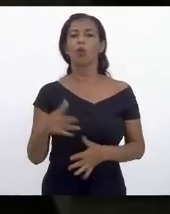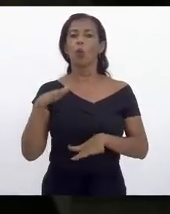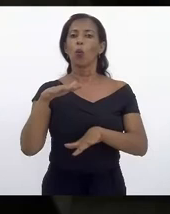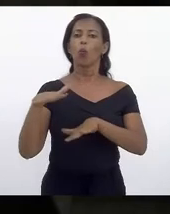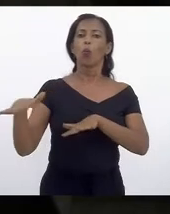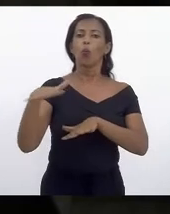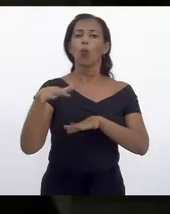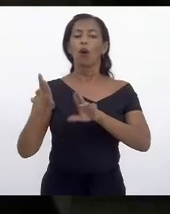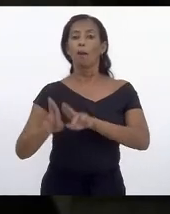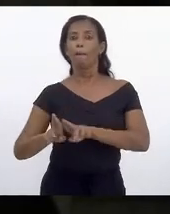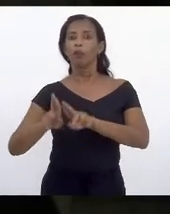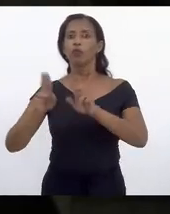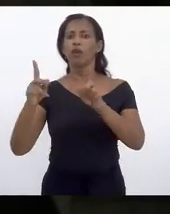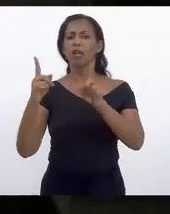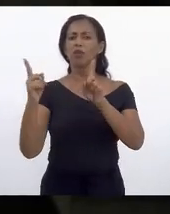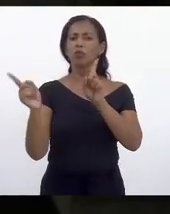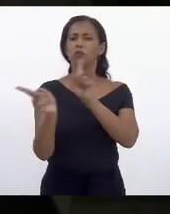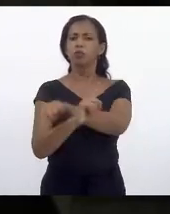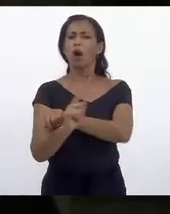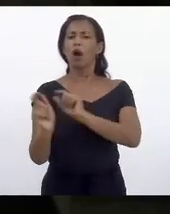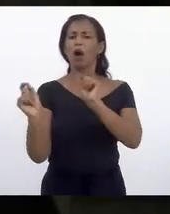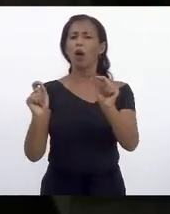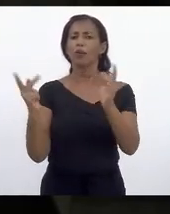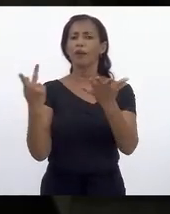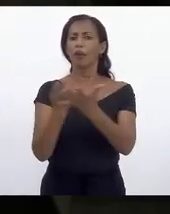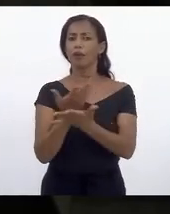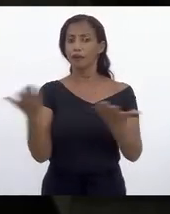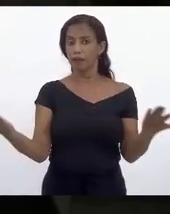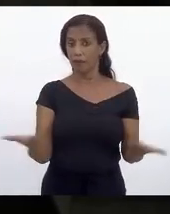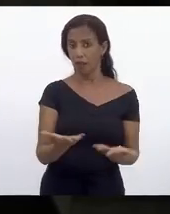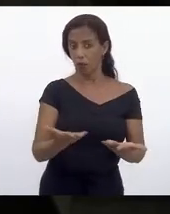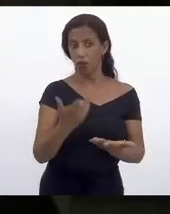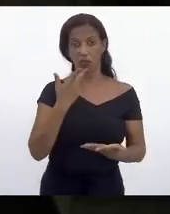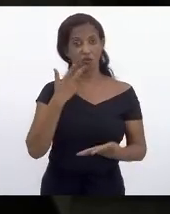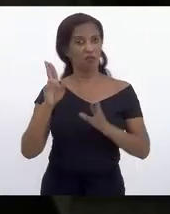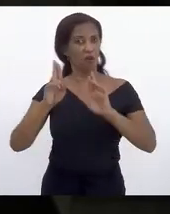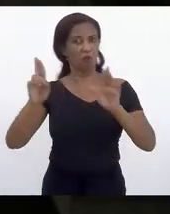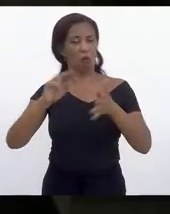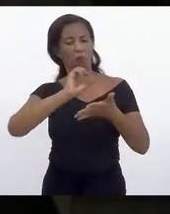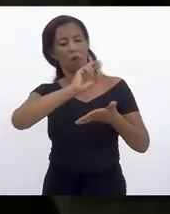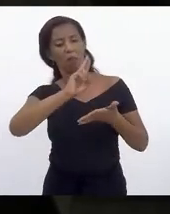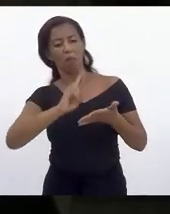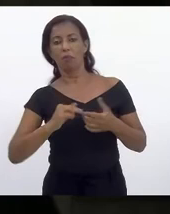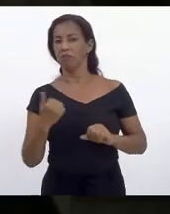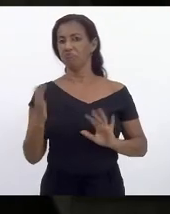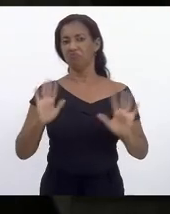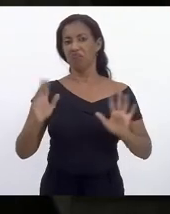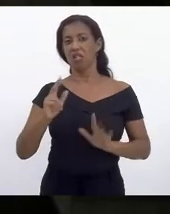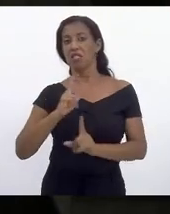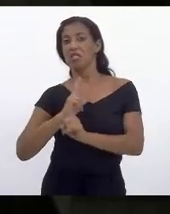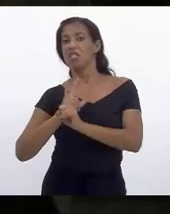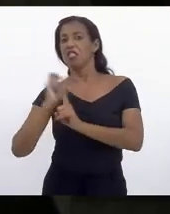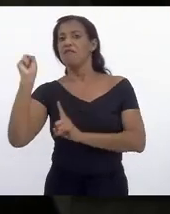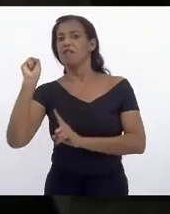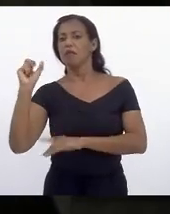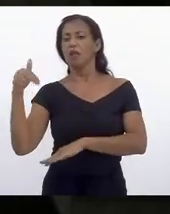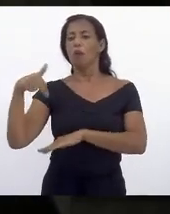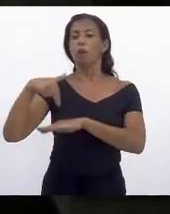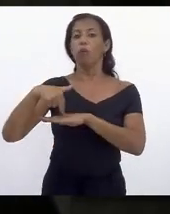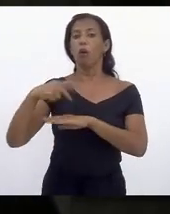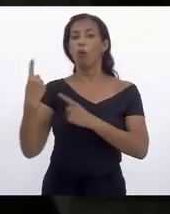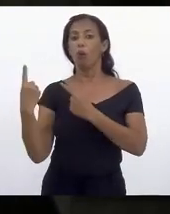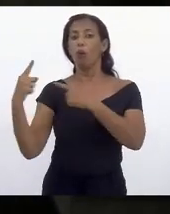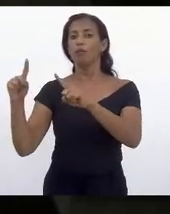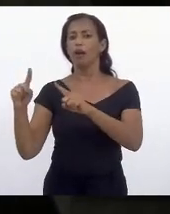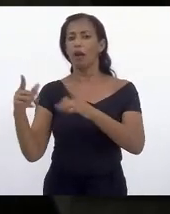campo diferente, oposto ao que está governando agora, e veja que não estou citando o nome de ninguém, se ganhar a eleição presidencial, um nome que represente um campo